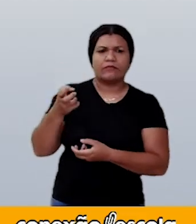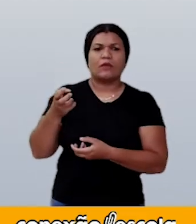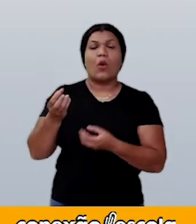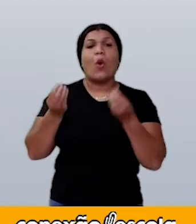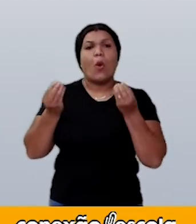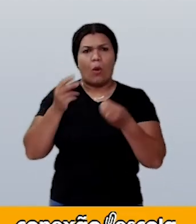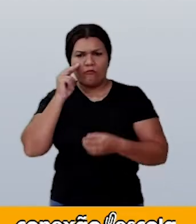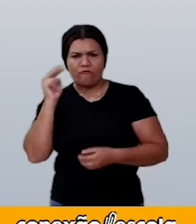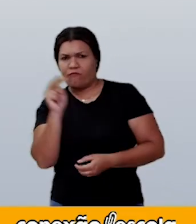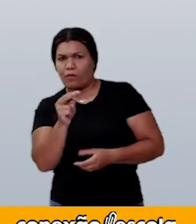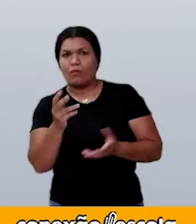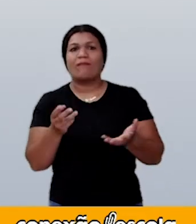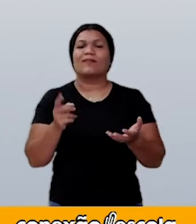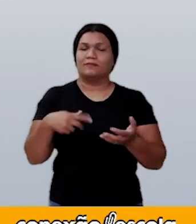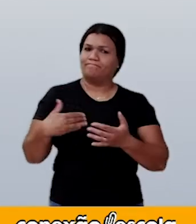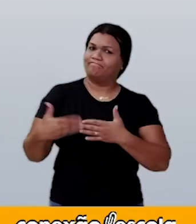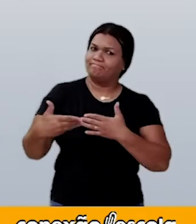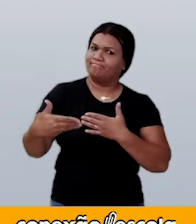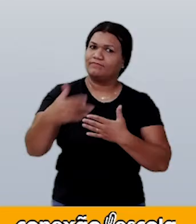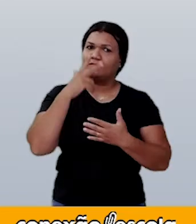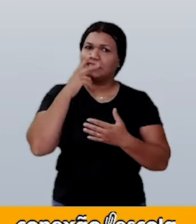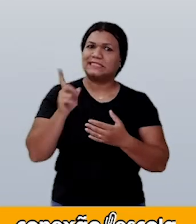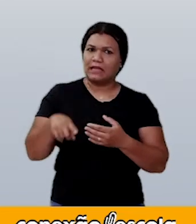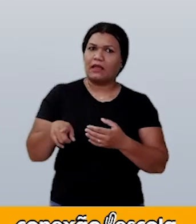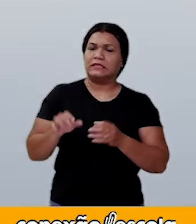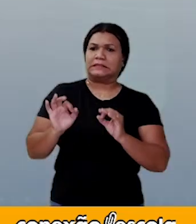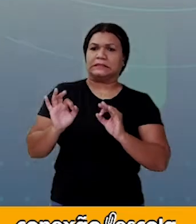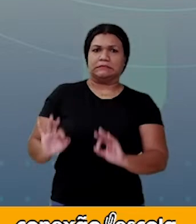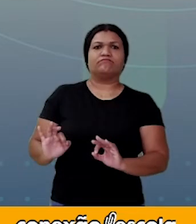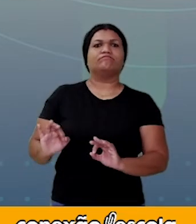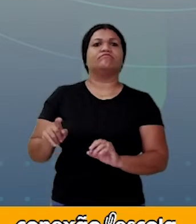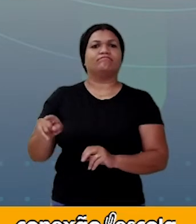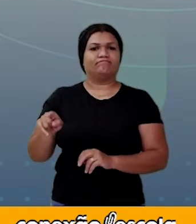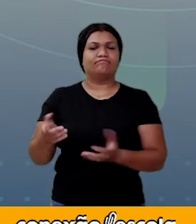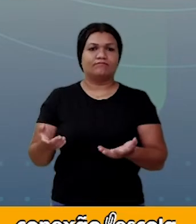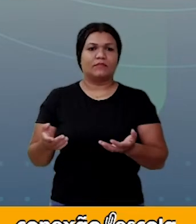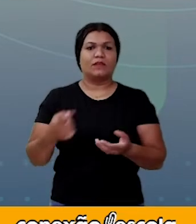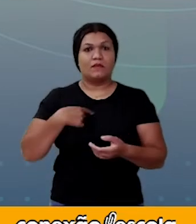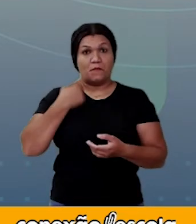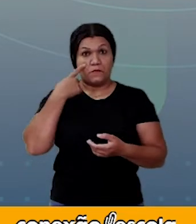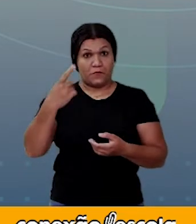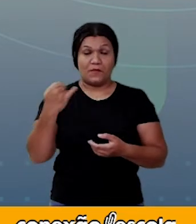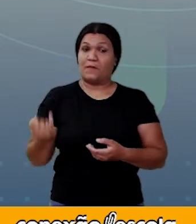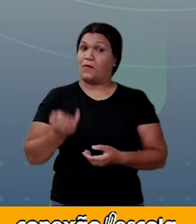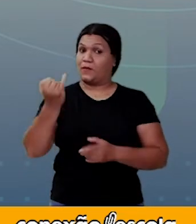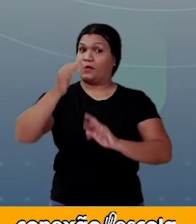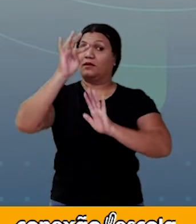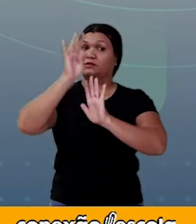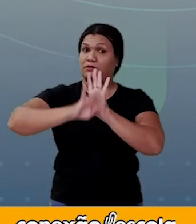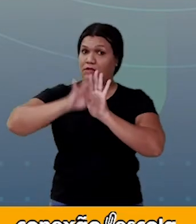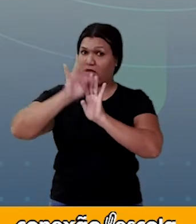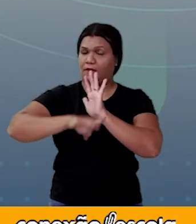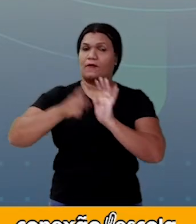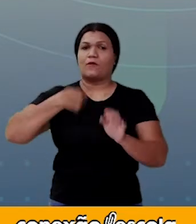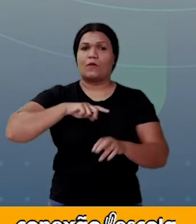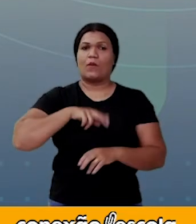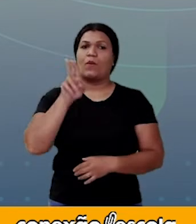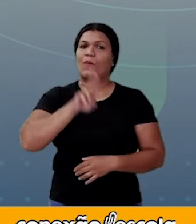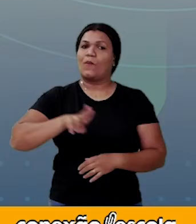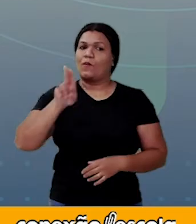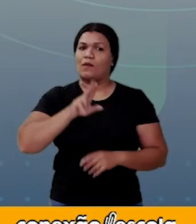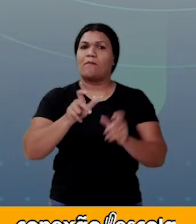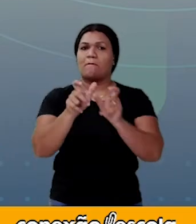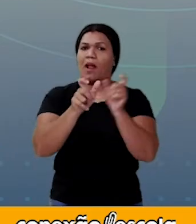vimos, e assim por diante. Veja a importância de, nos textos, utilizarmos as palavras de